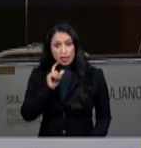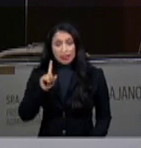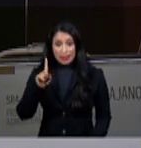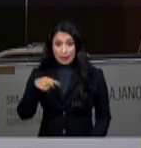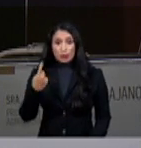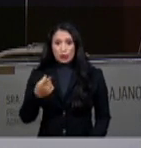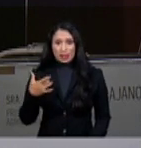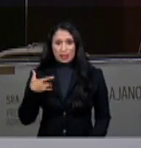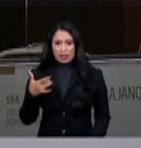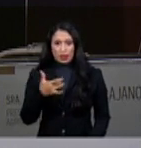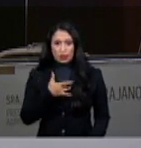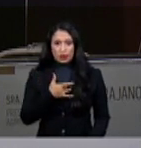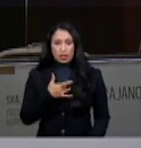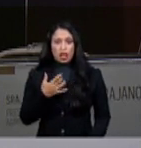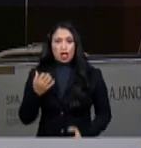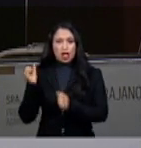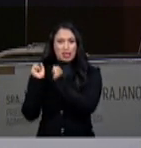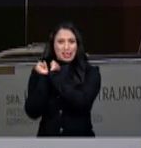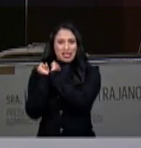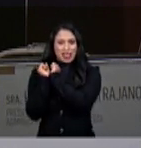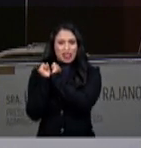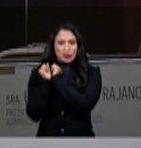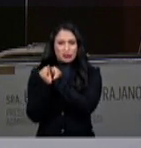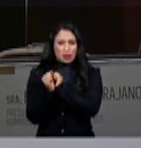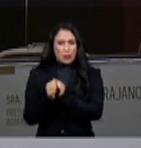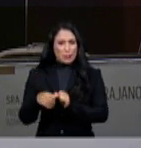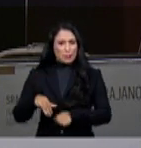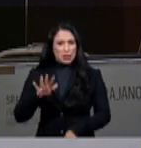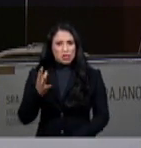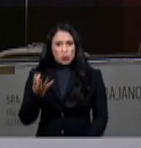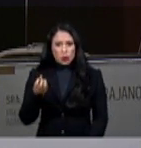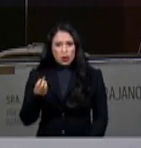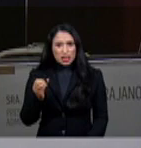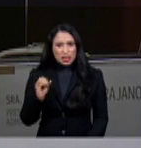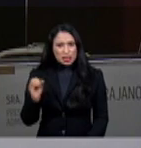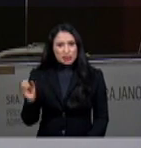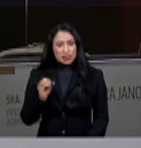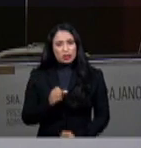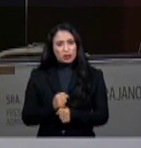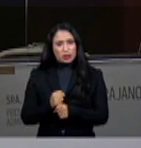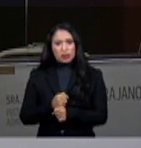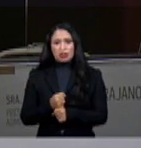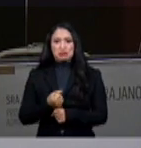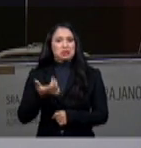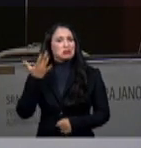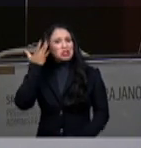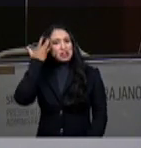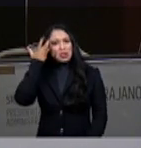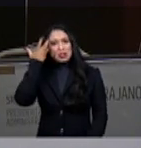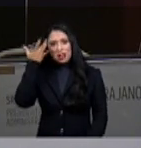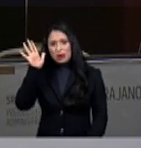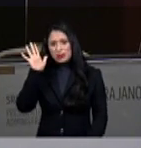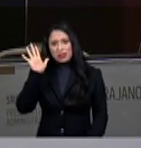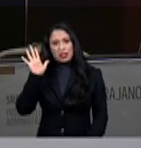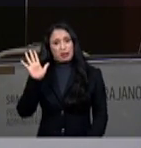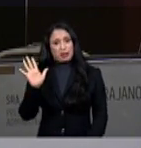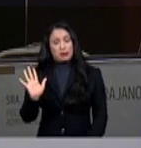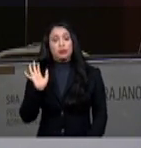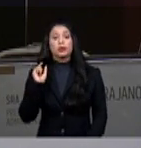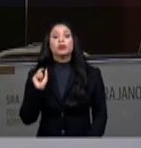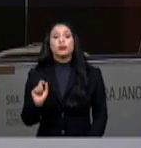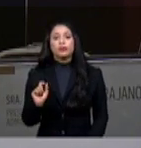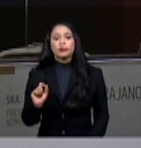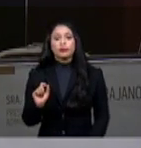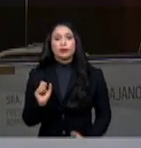escravidão que foram quase 400 anos eu acho que nós não tomamos conhecimento e eu fico muito atenta